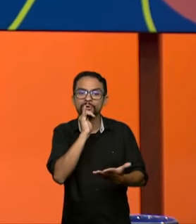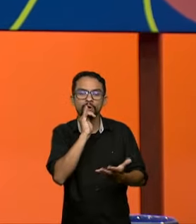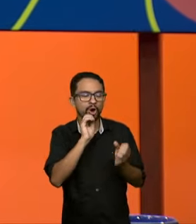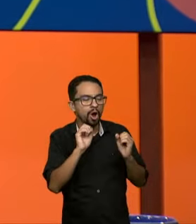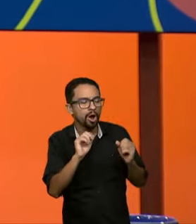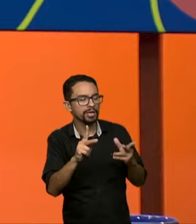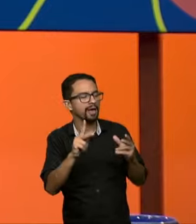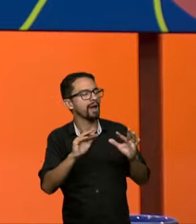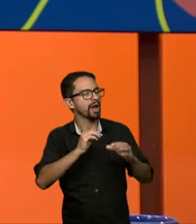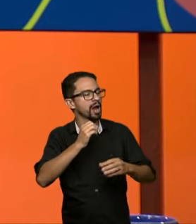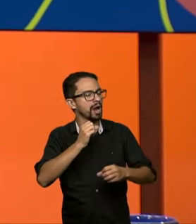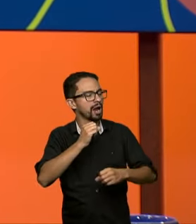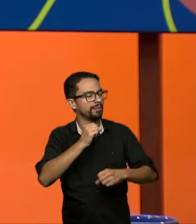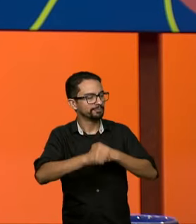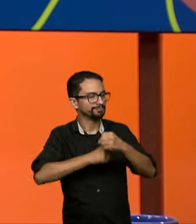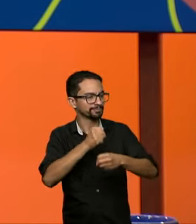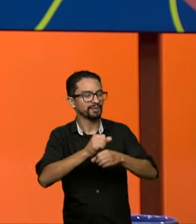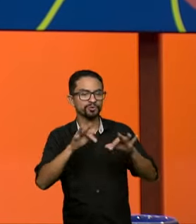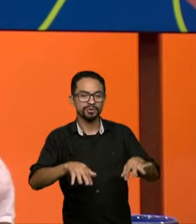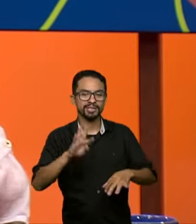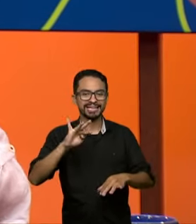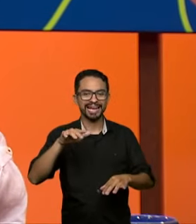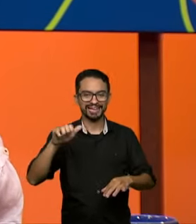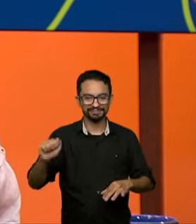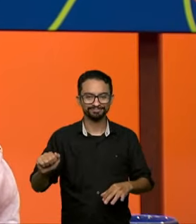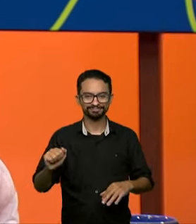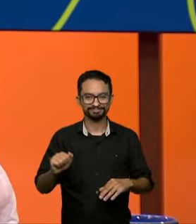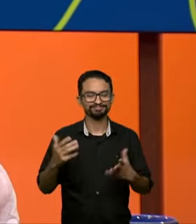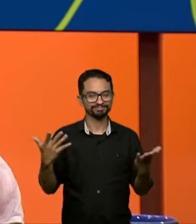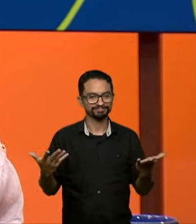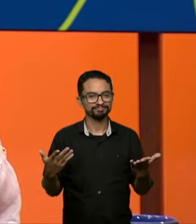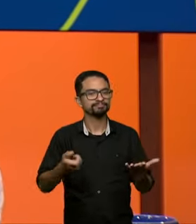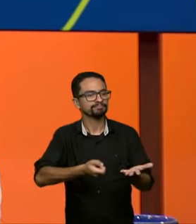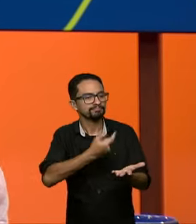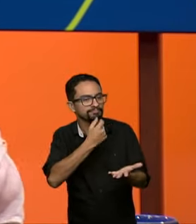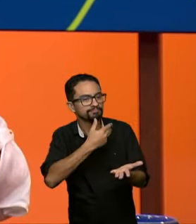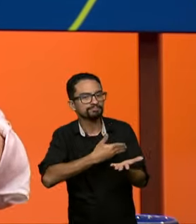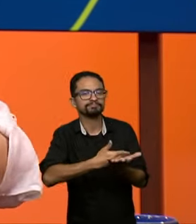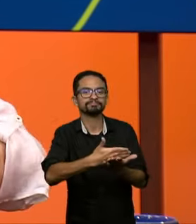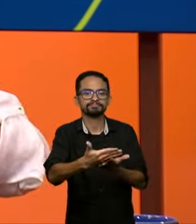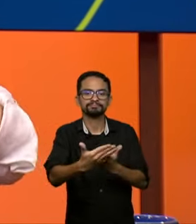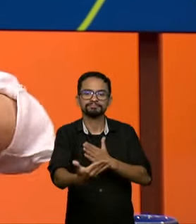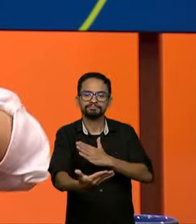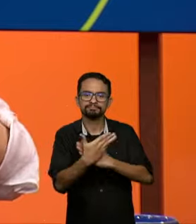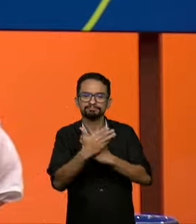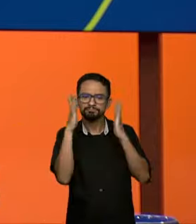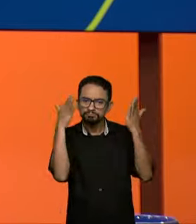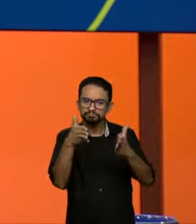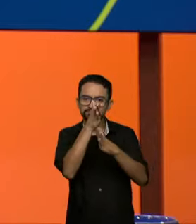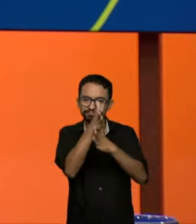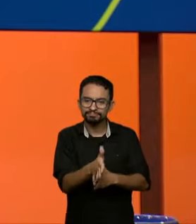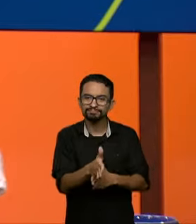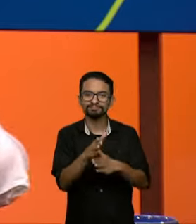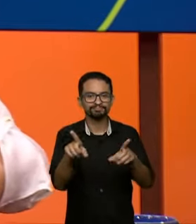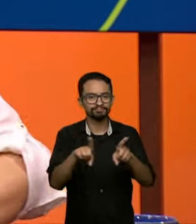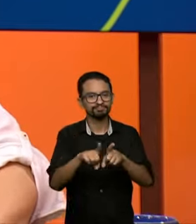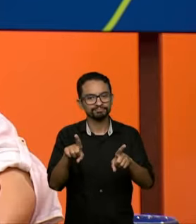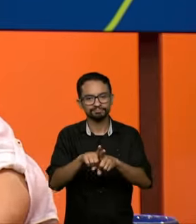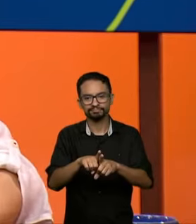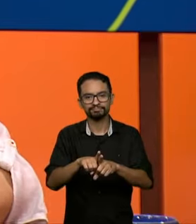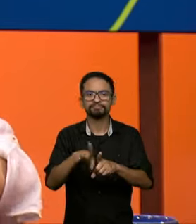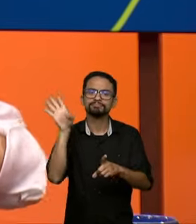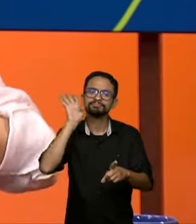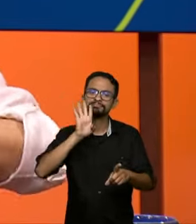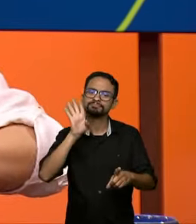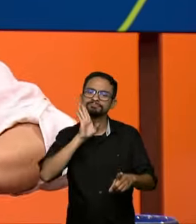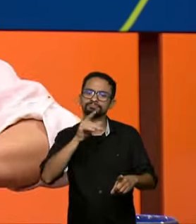no final do ano para TDAH, e aí comecei a tomar um remédio que, né, que dá foco, que dá essas coisas assim, que foi